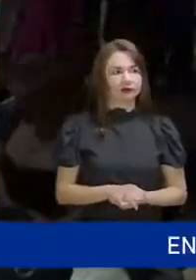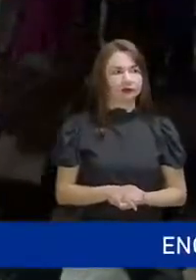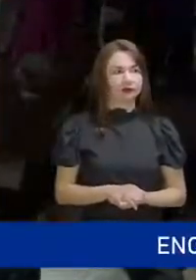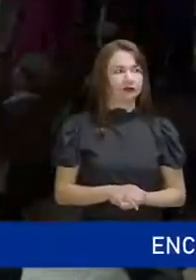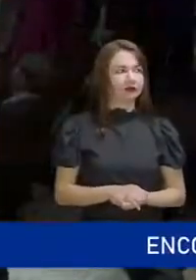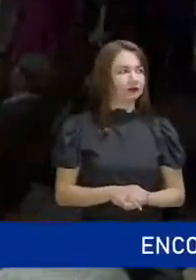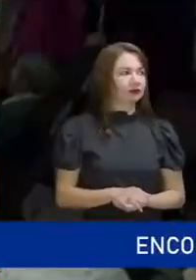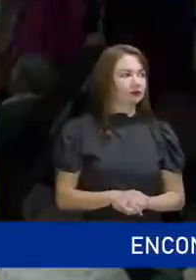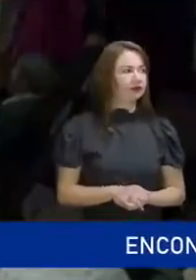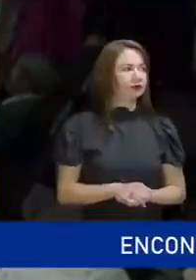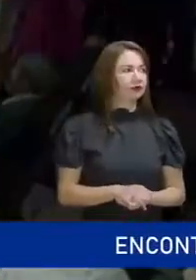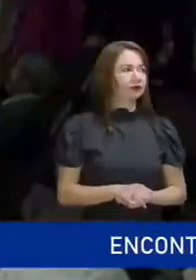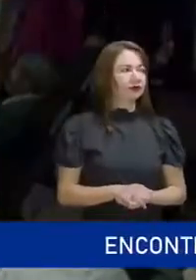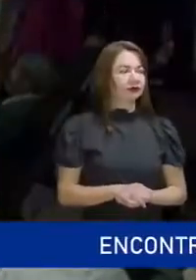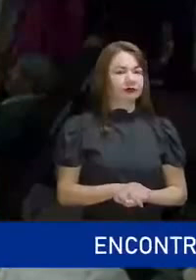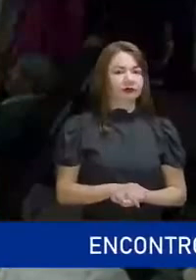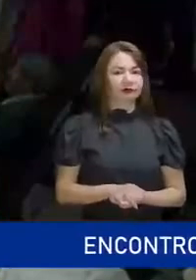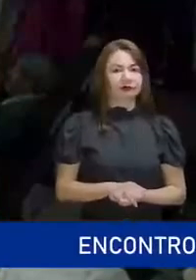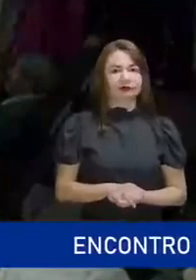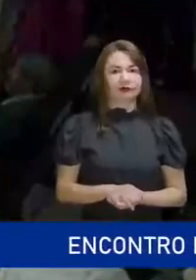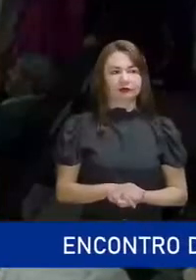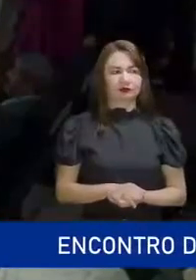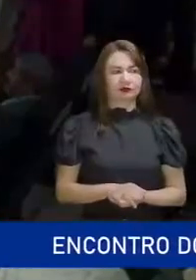Permanece mais ampla do plenário.